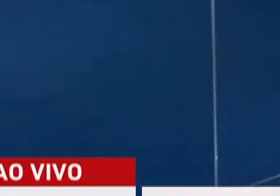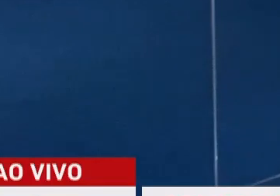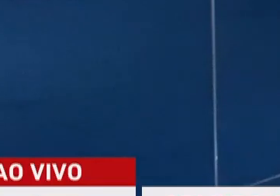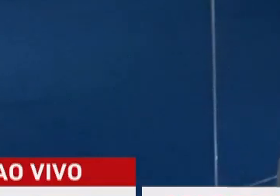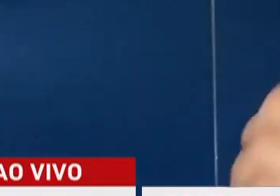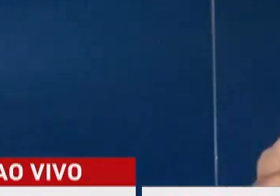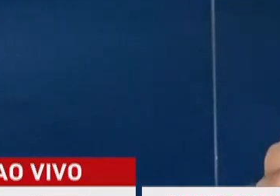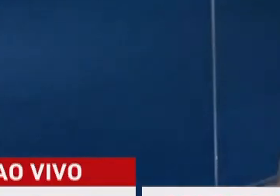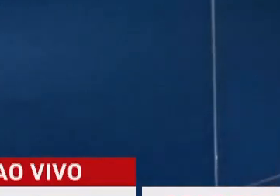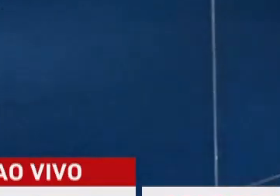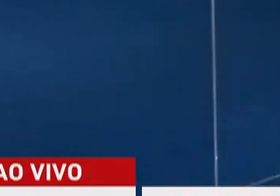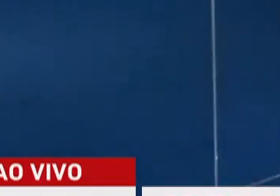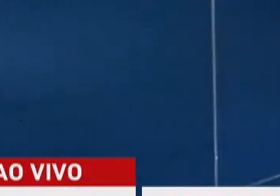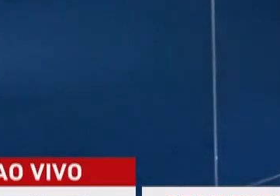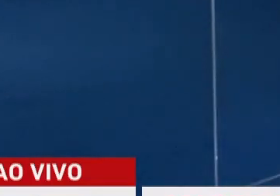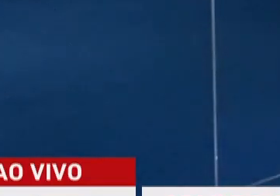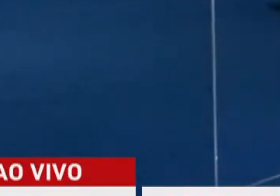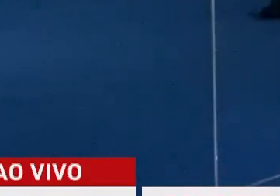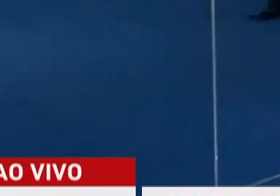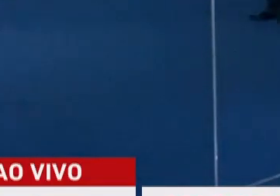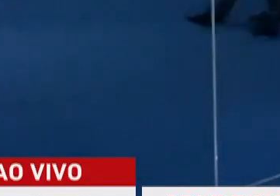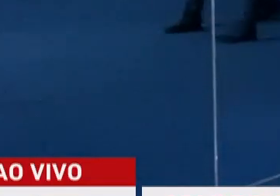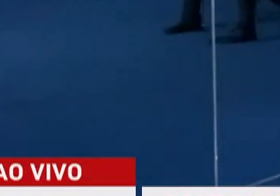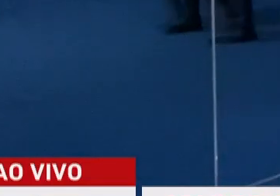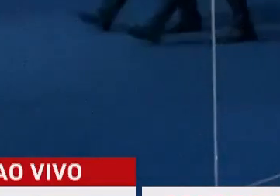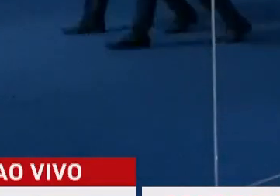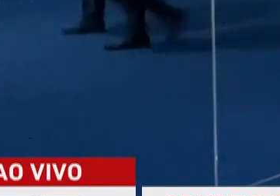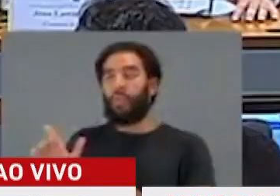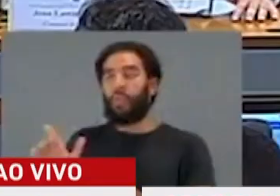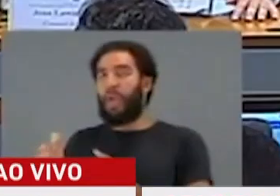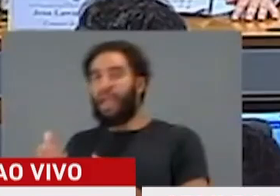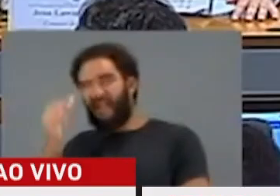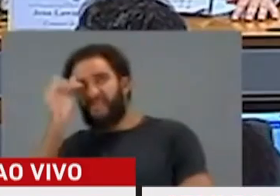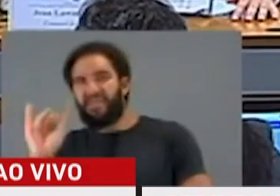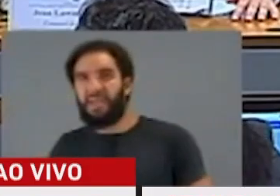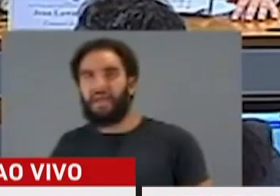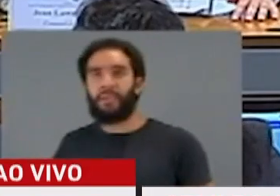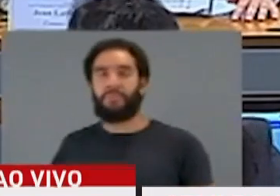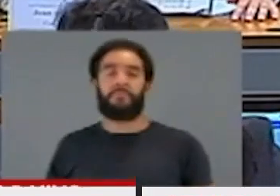de golpe de estado vamos rever o que ele respondeu durante a CPM